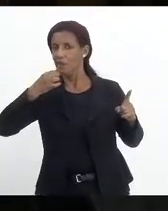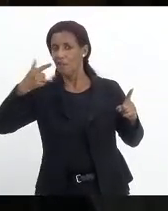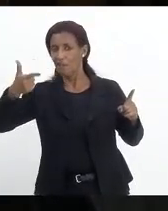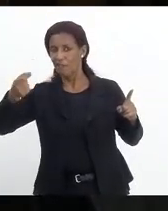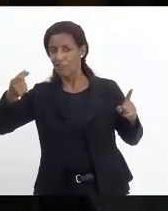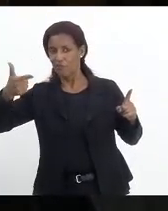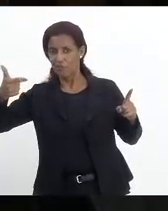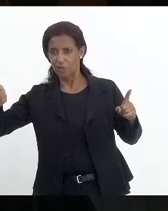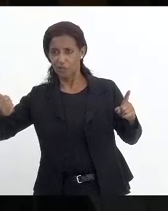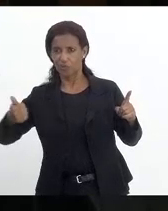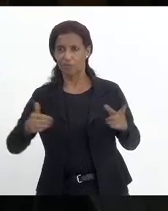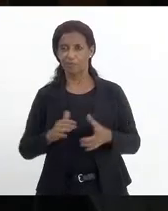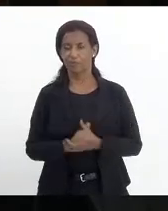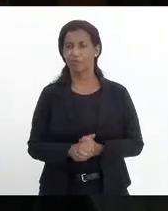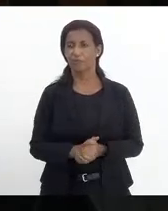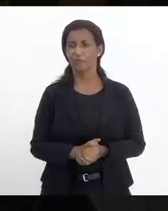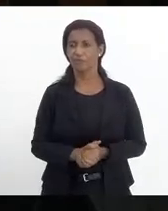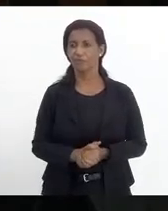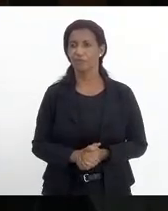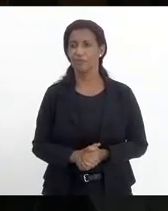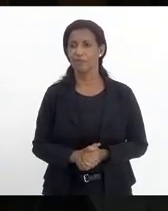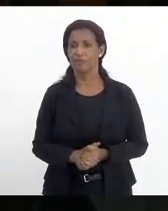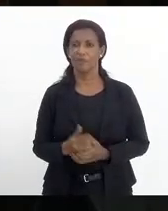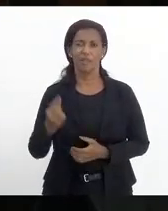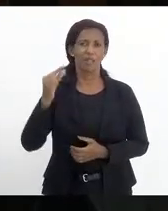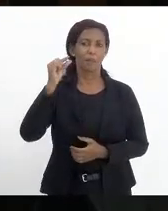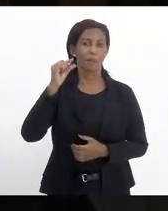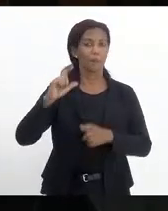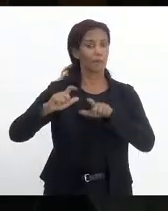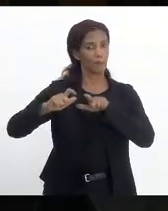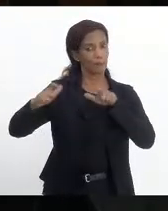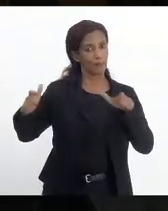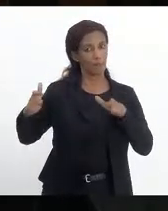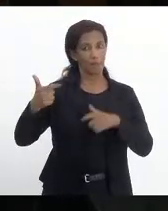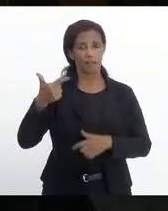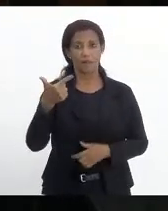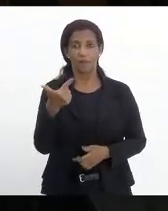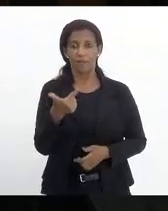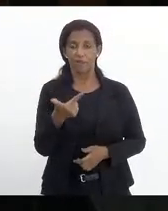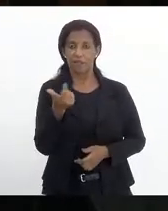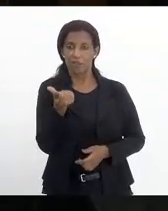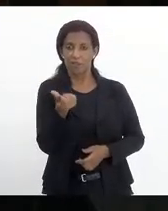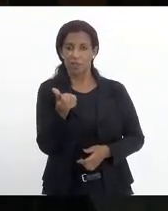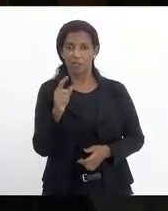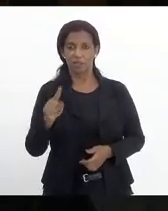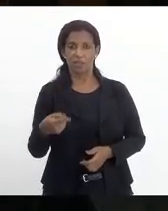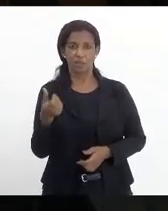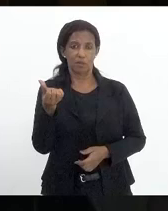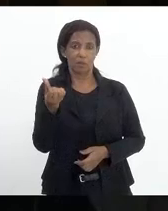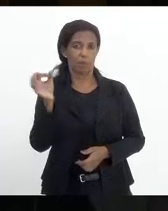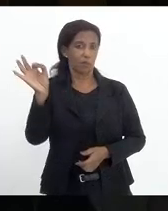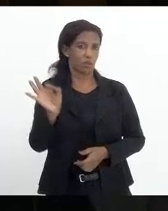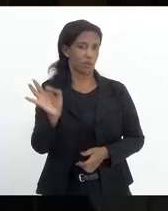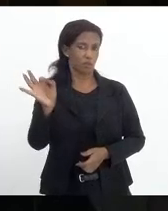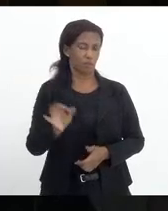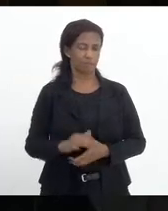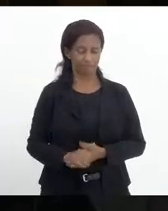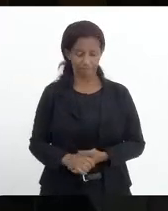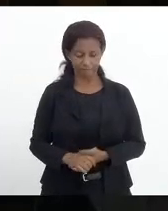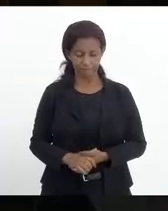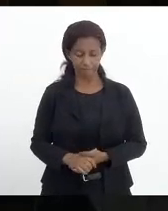é é um pouquinho maior 26,56 por cento